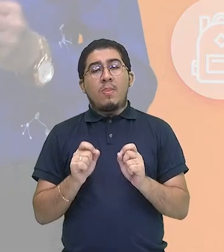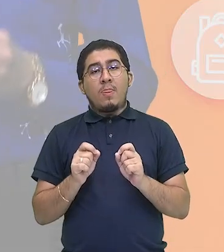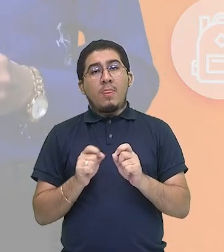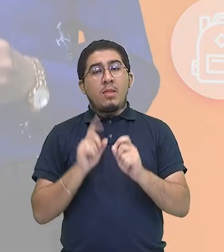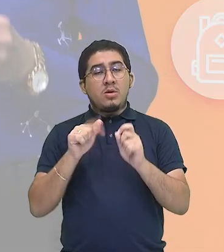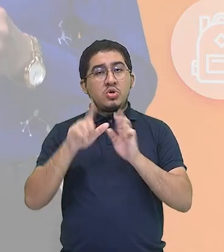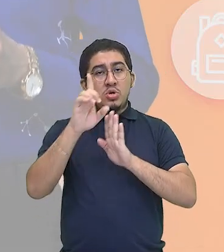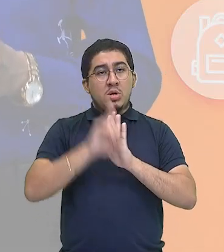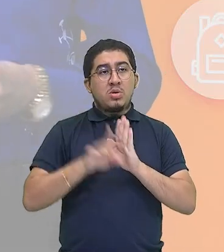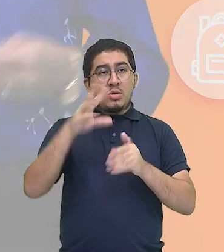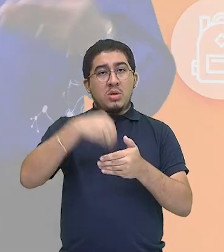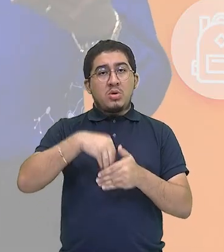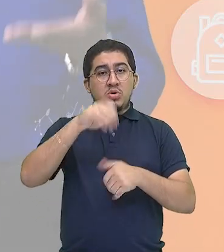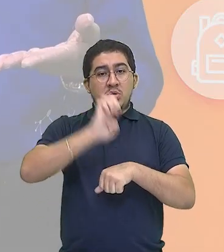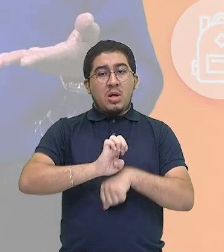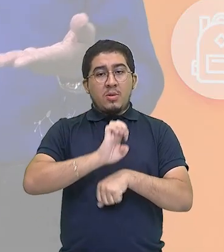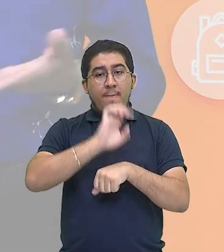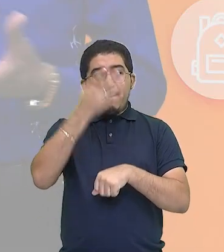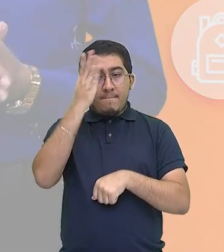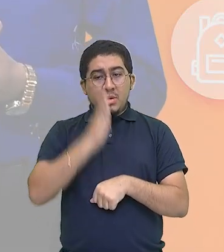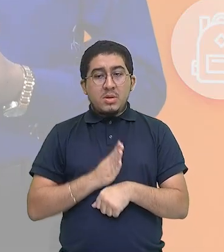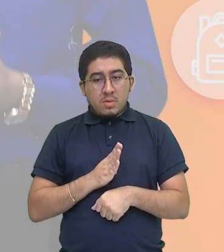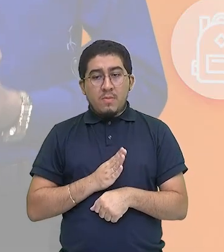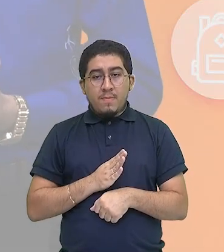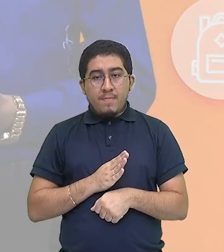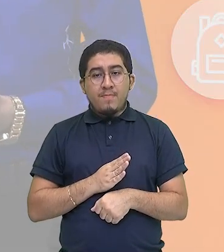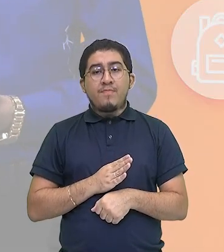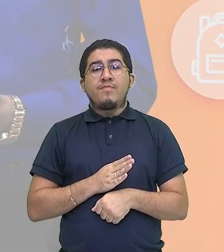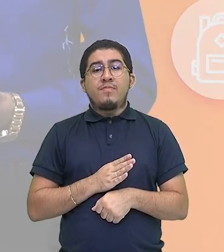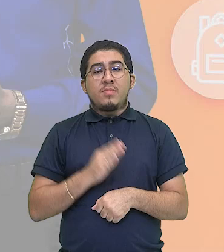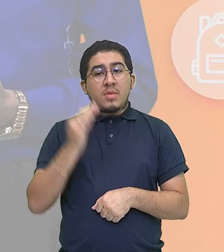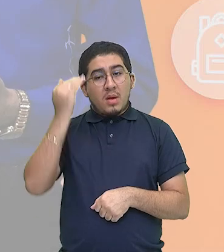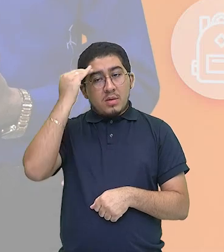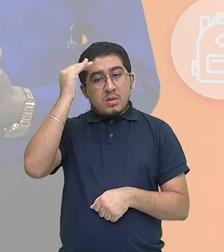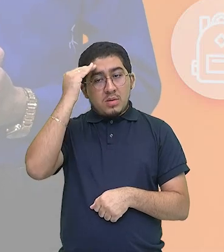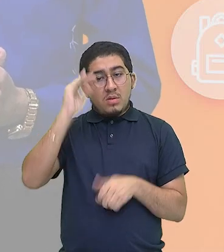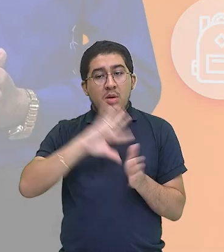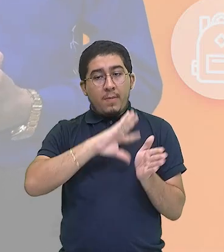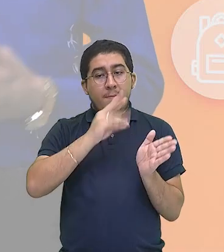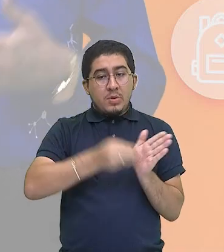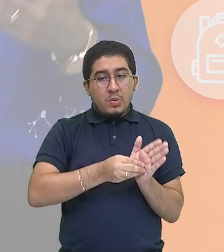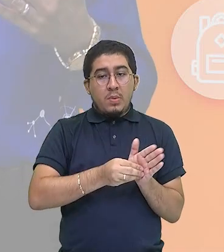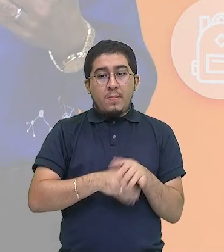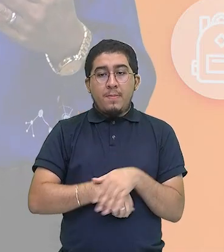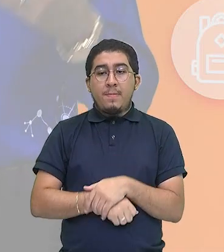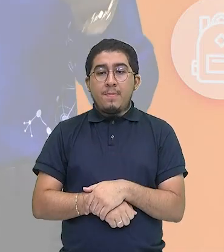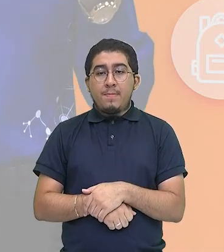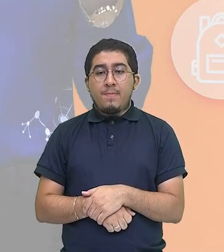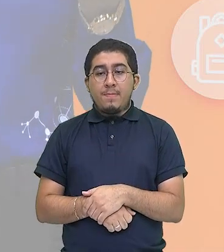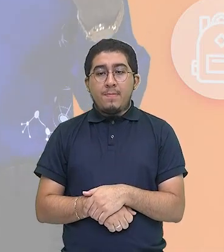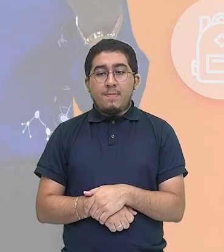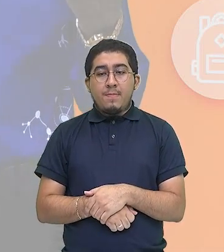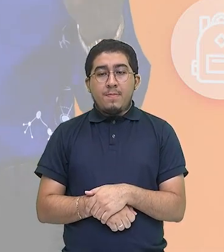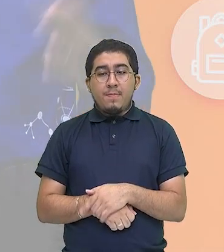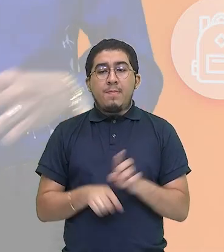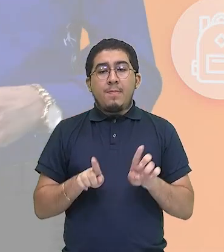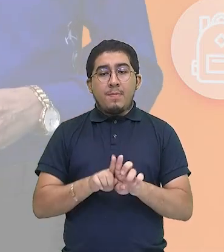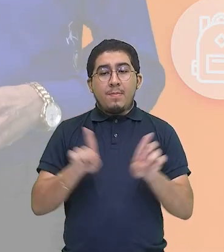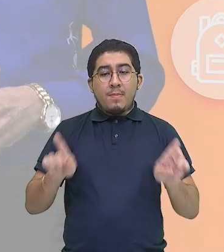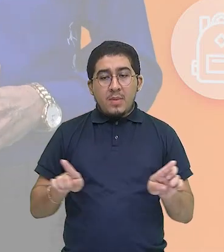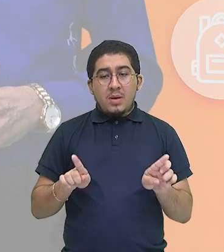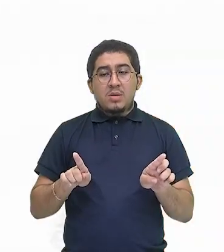do Estado brasileiro, no nosso caso específico, a Amazônia. Mas a